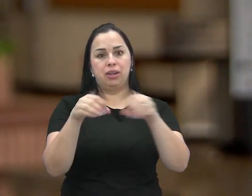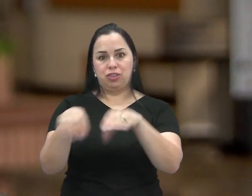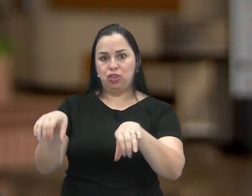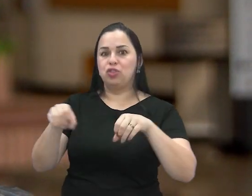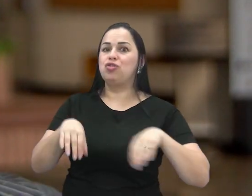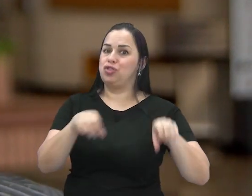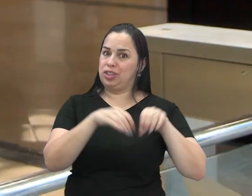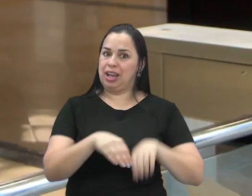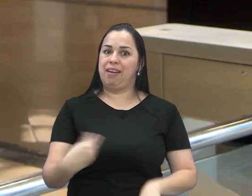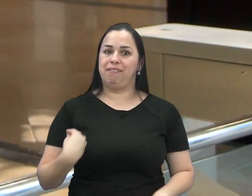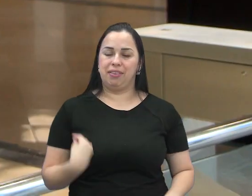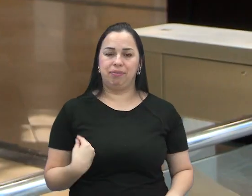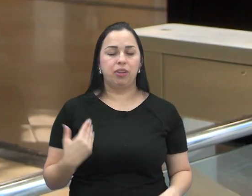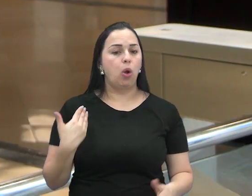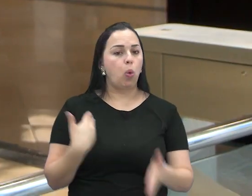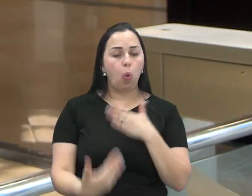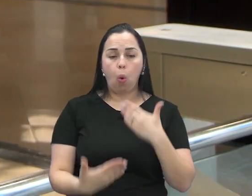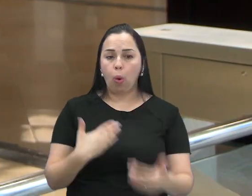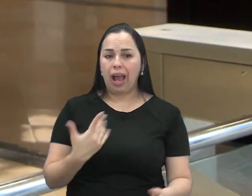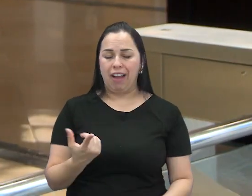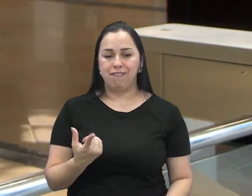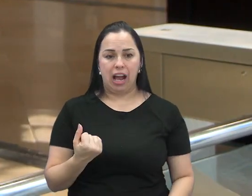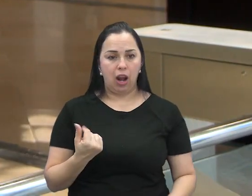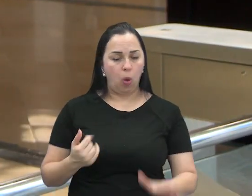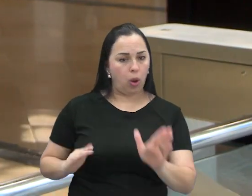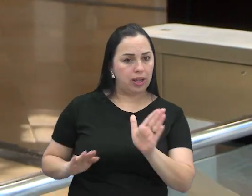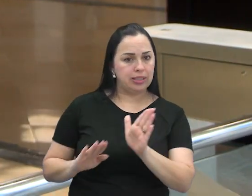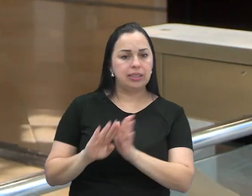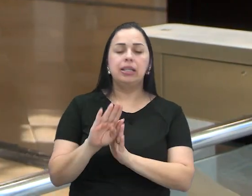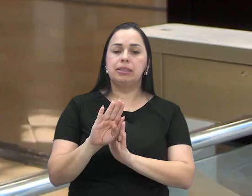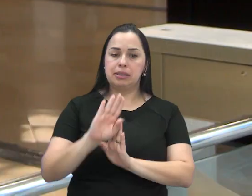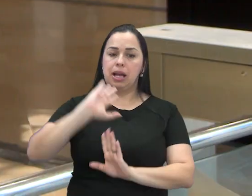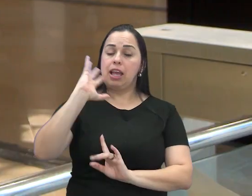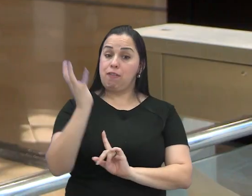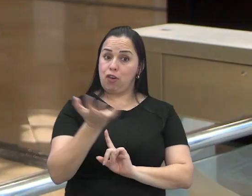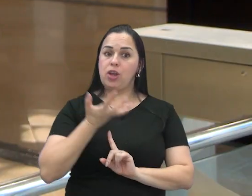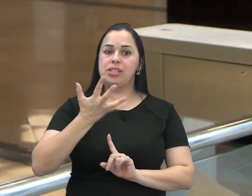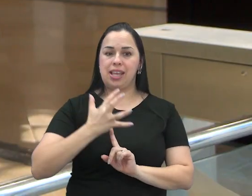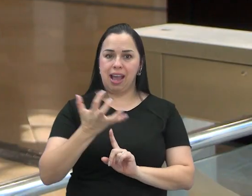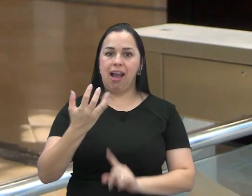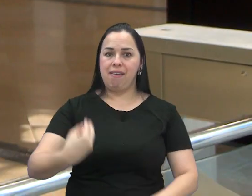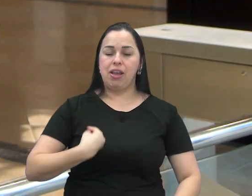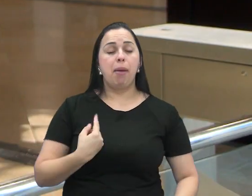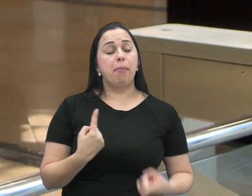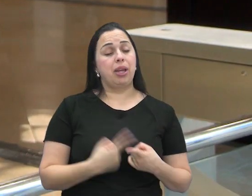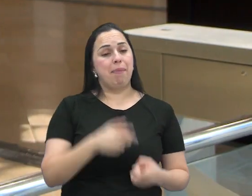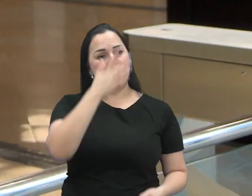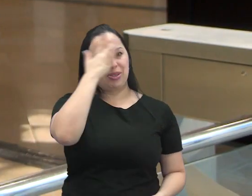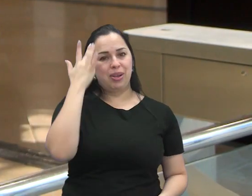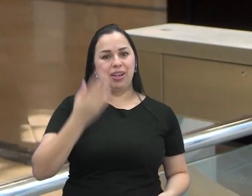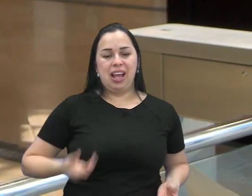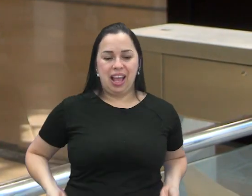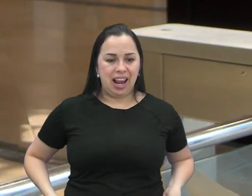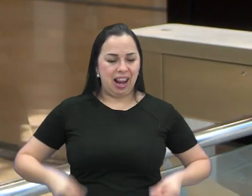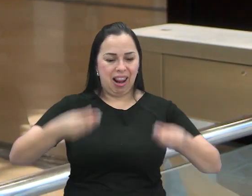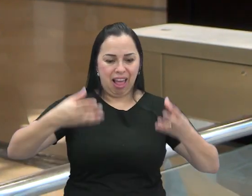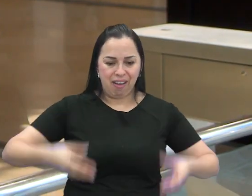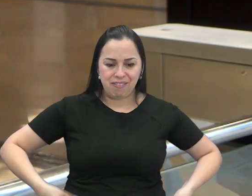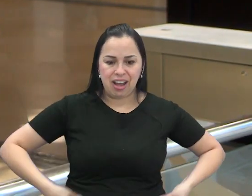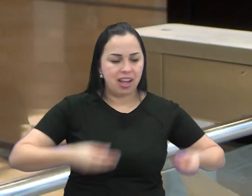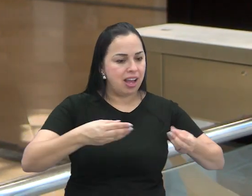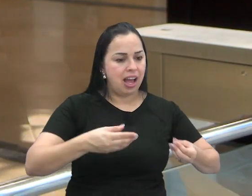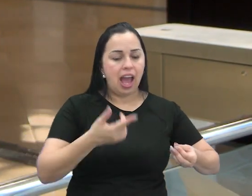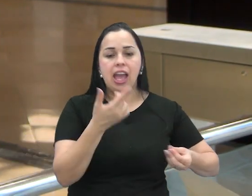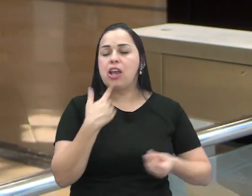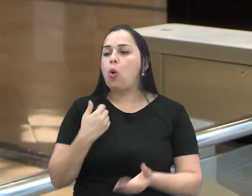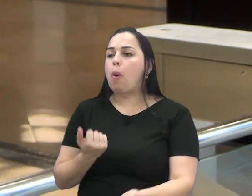da população. Qualquer aumento que você tem, isso tem um impacto porque a pessoa vai ter que gastar mais, quer dizer, ela vai perder o